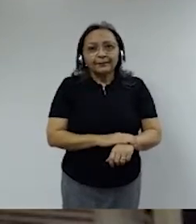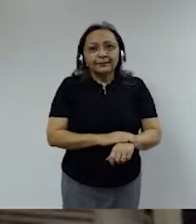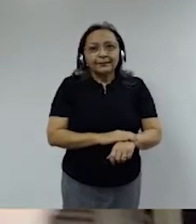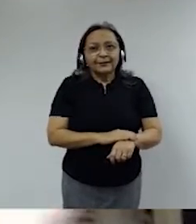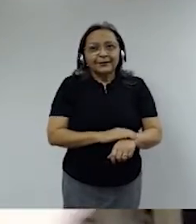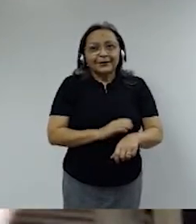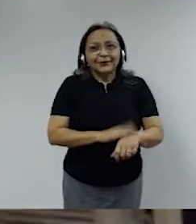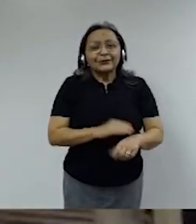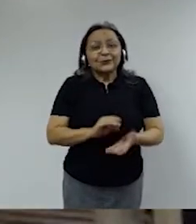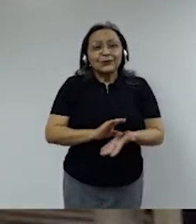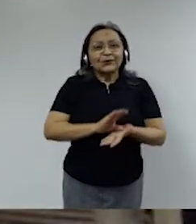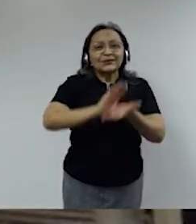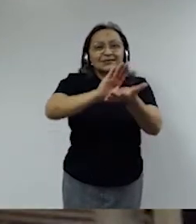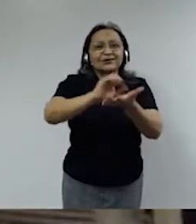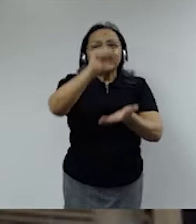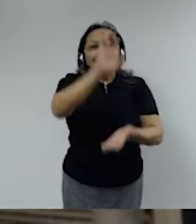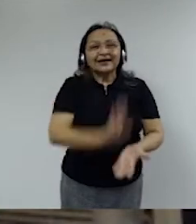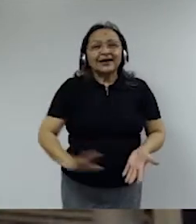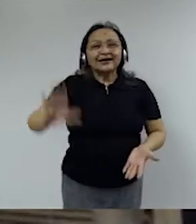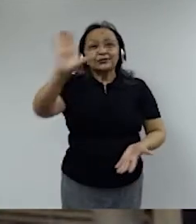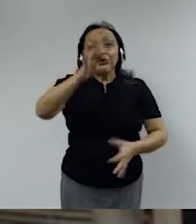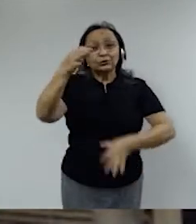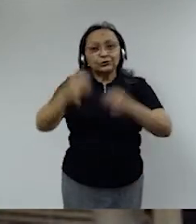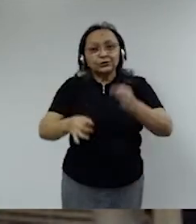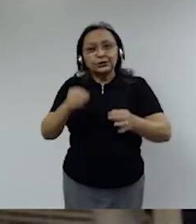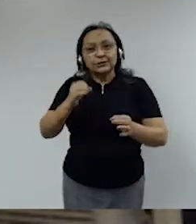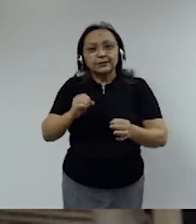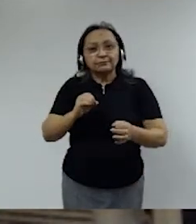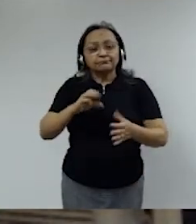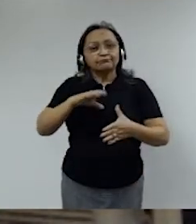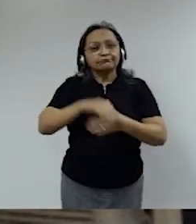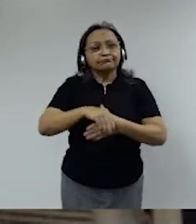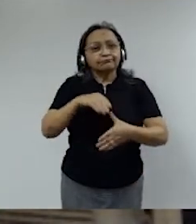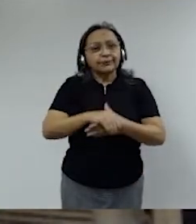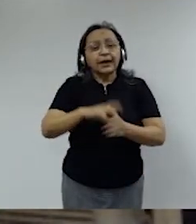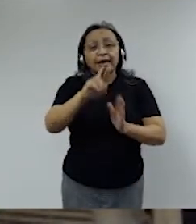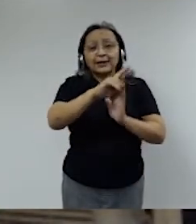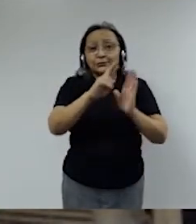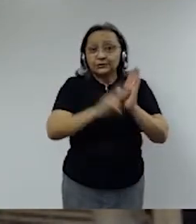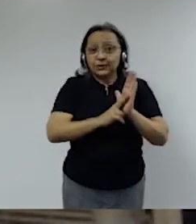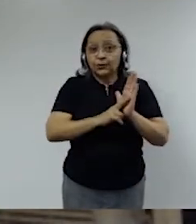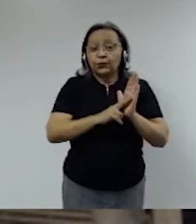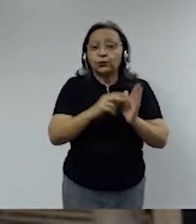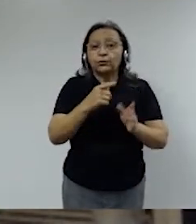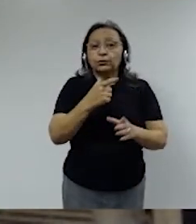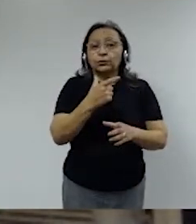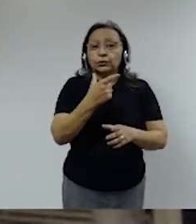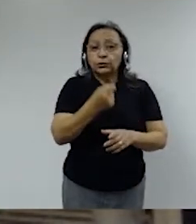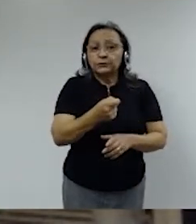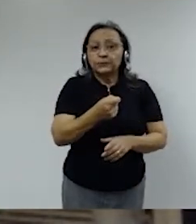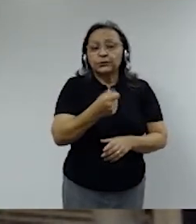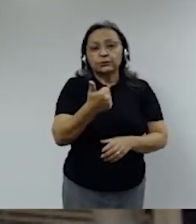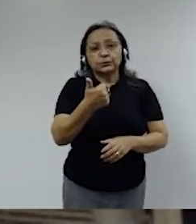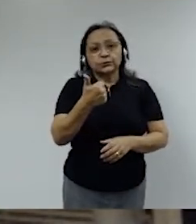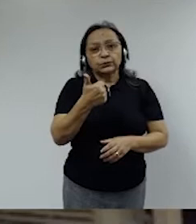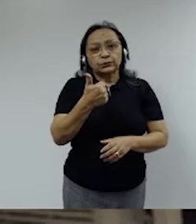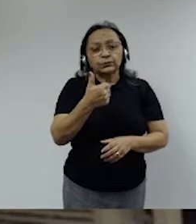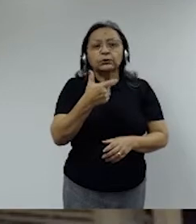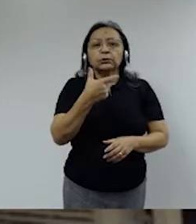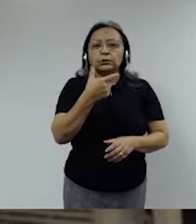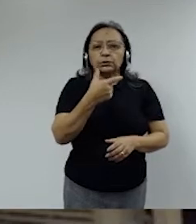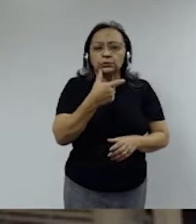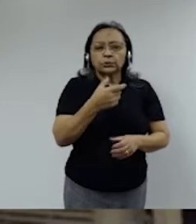o Conselho Nacional de Justiça veio editar a Resolução 213